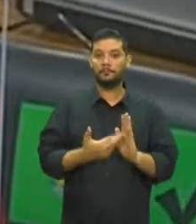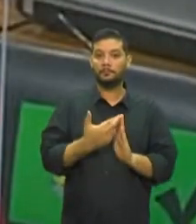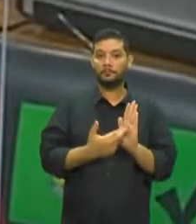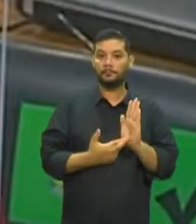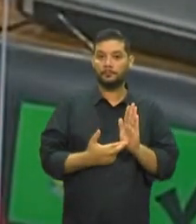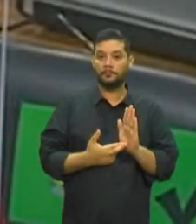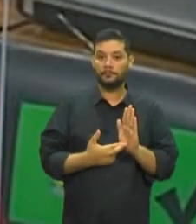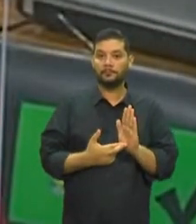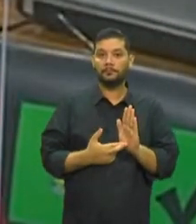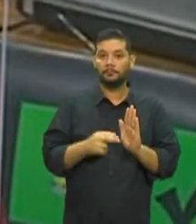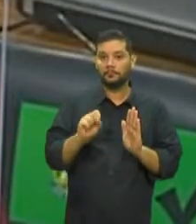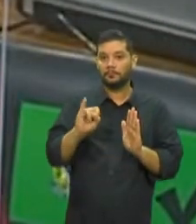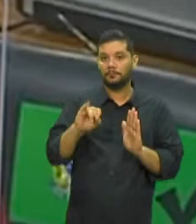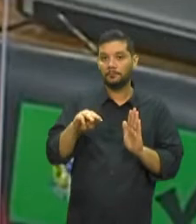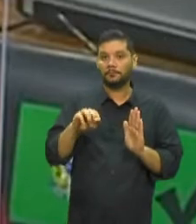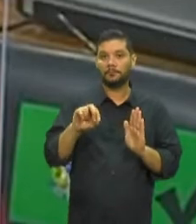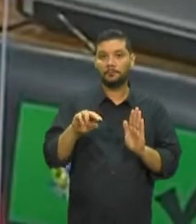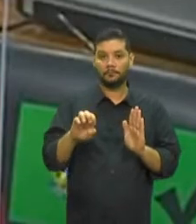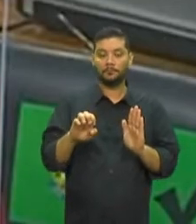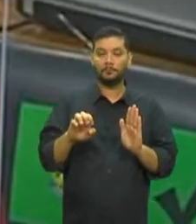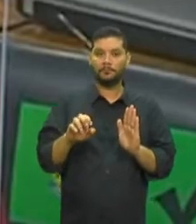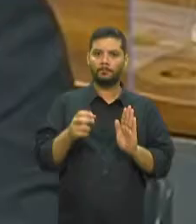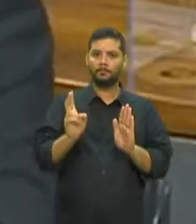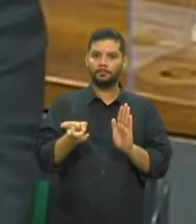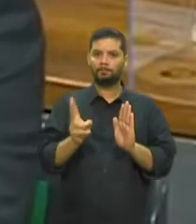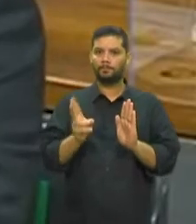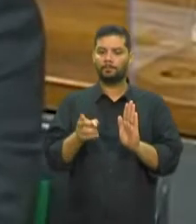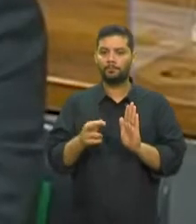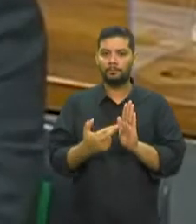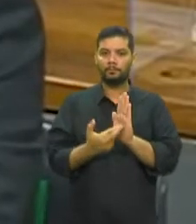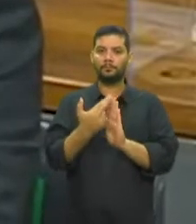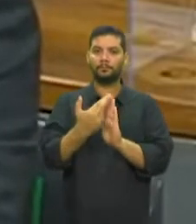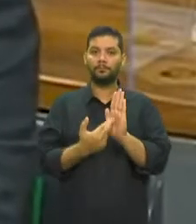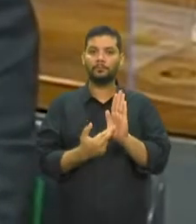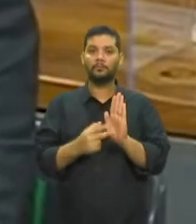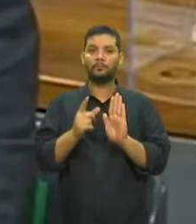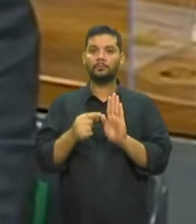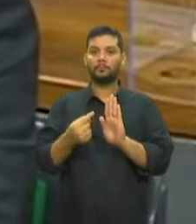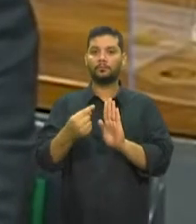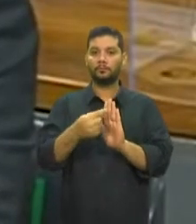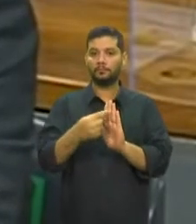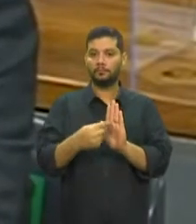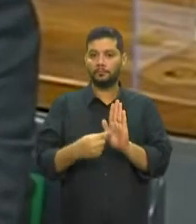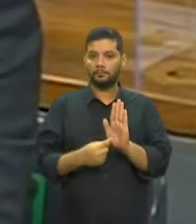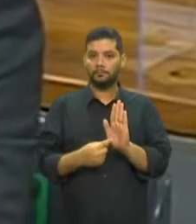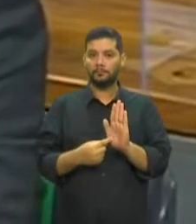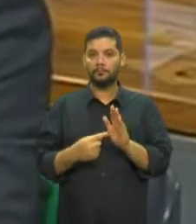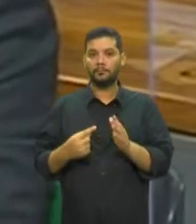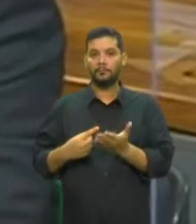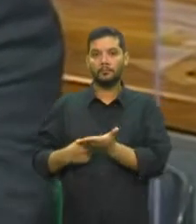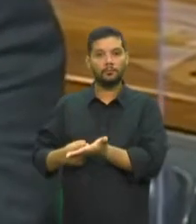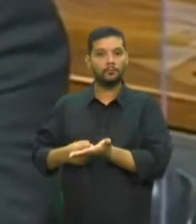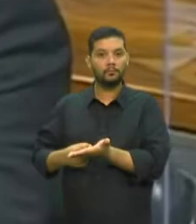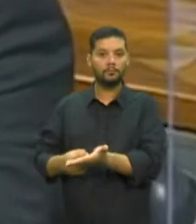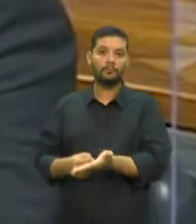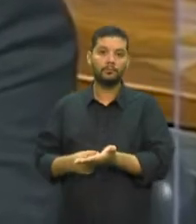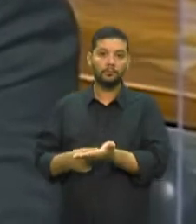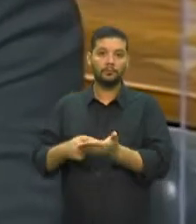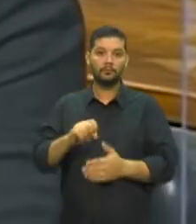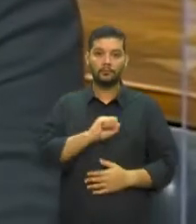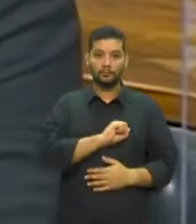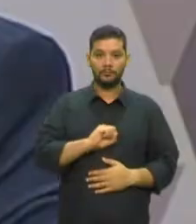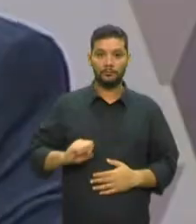senadora Simone Tebet, decidiu manter no relatório apenas os pontos em consenso entre os senadores e